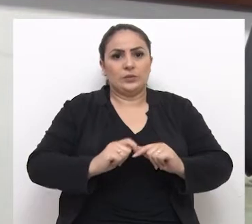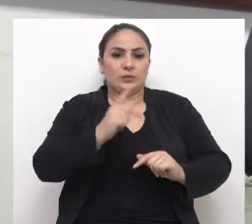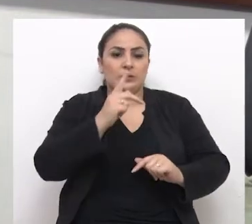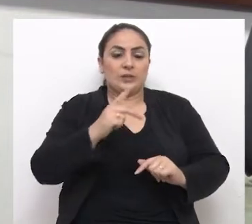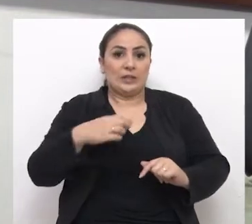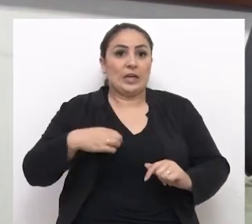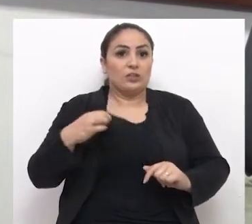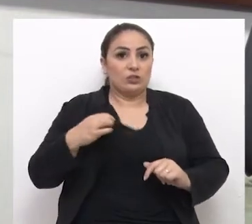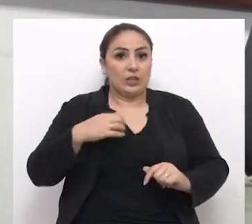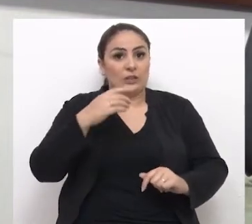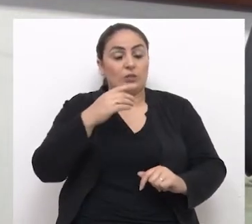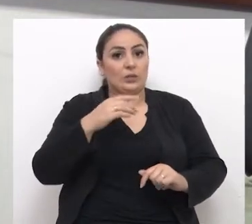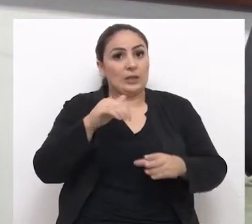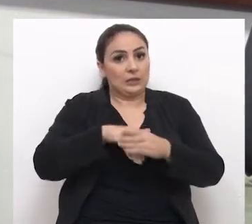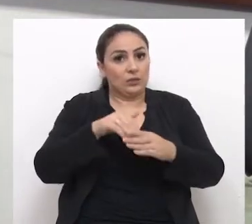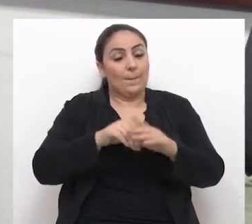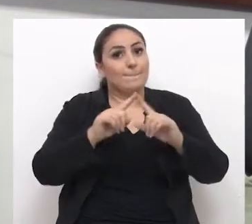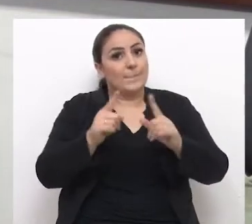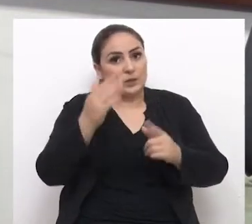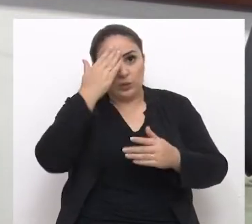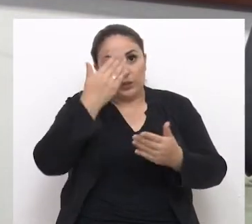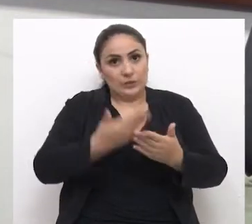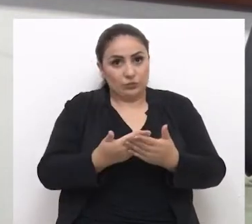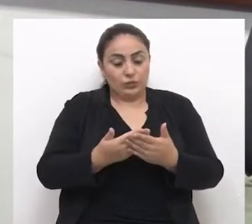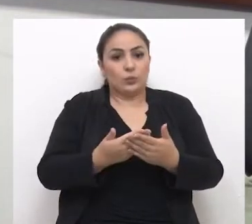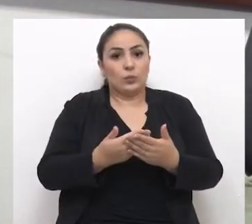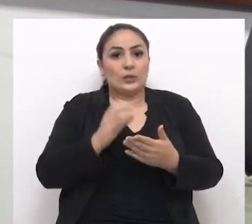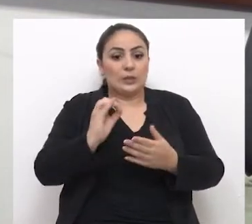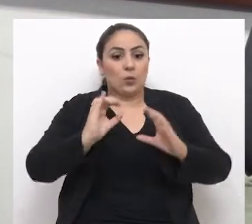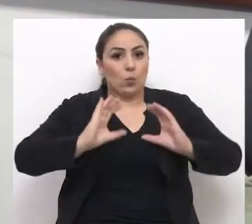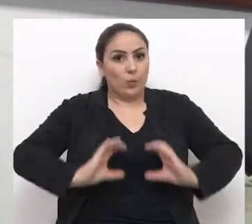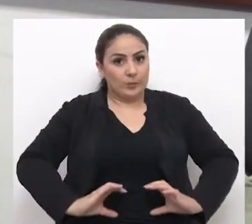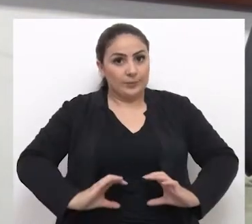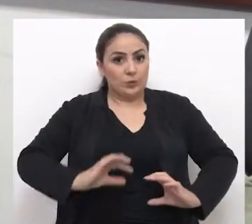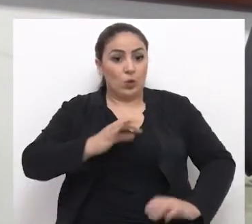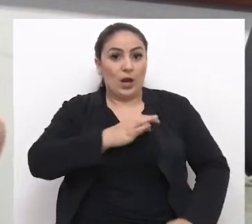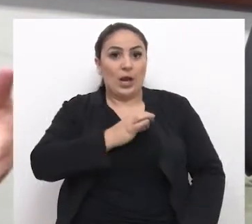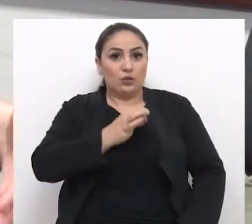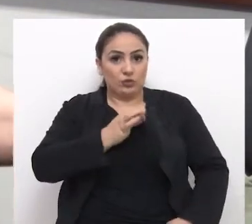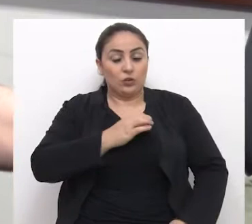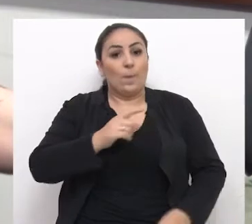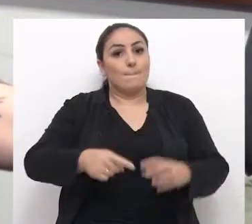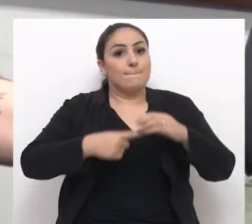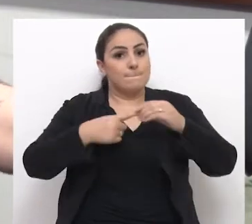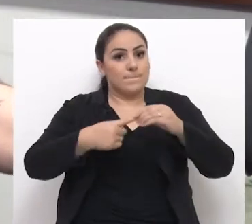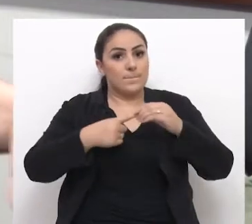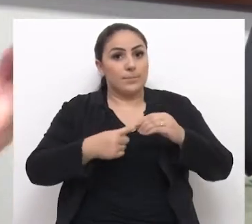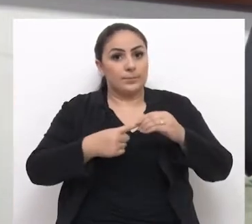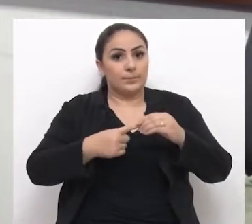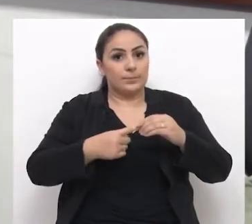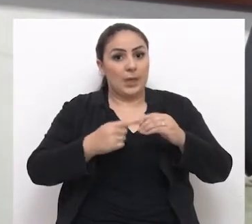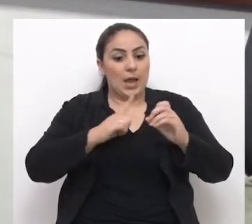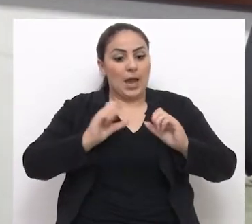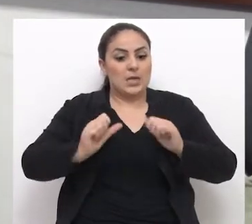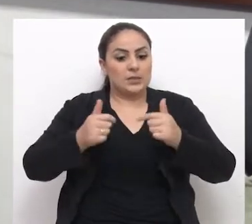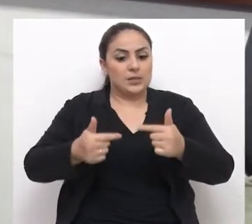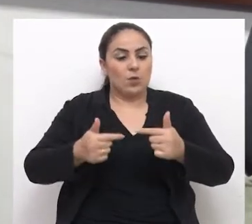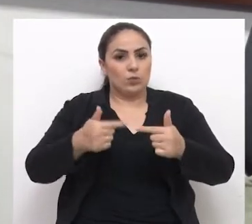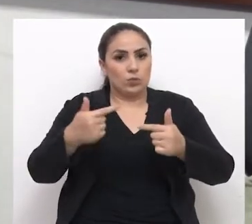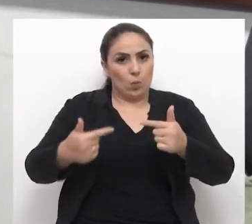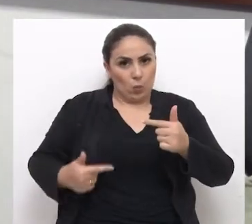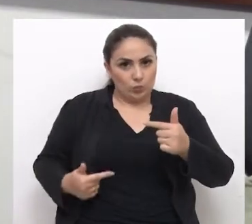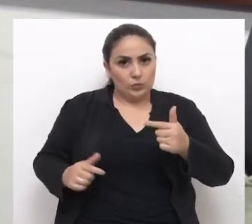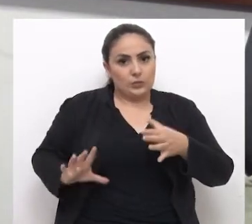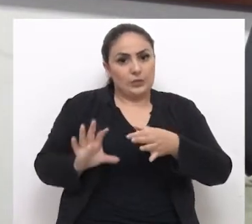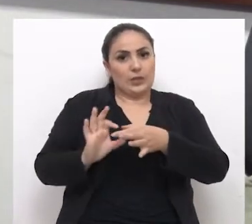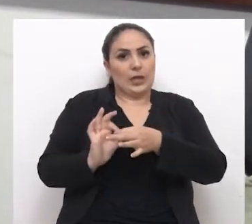cabos eleitorais. Mas eu creio, sinceramente, que o comportamento do candidato principal pauta a atitude dos